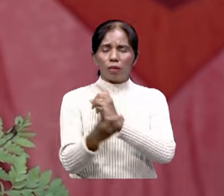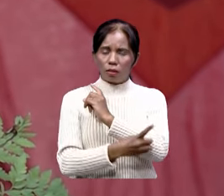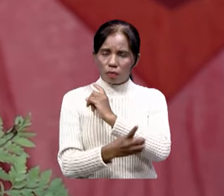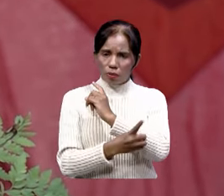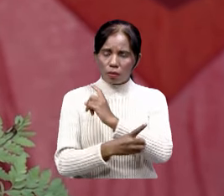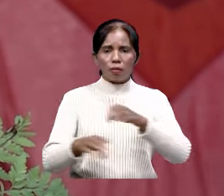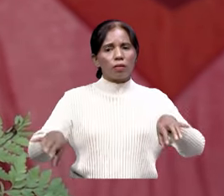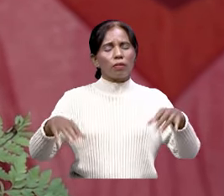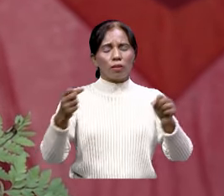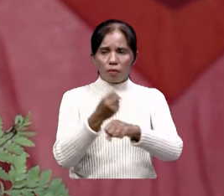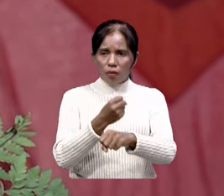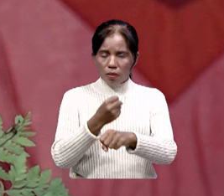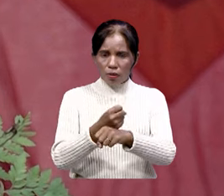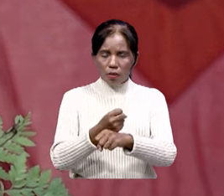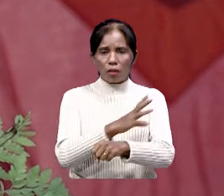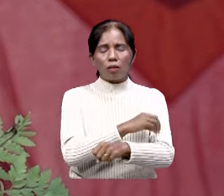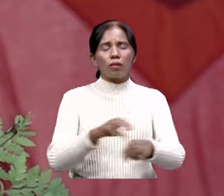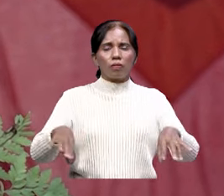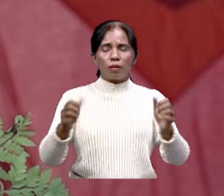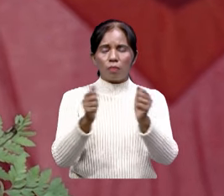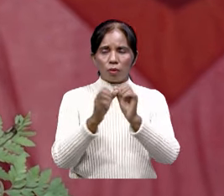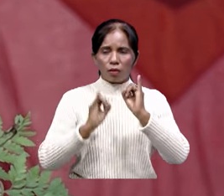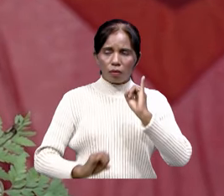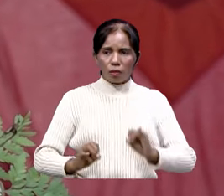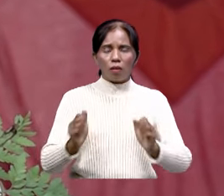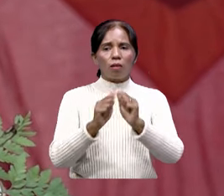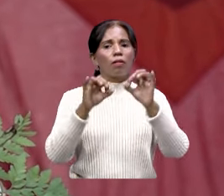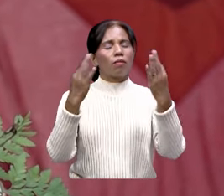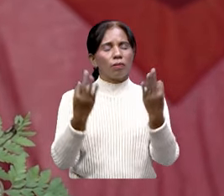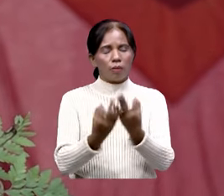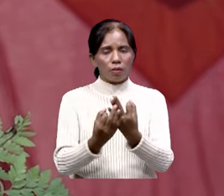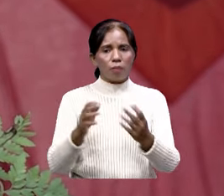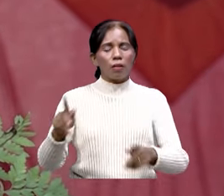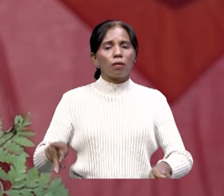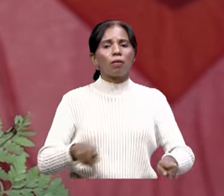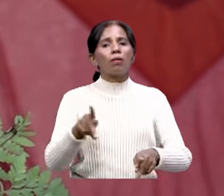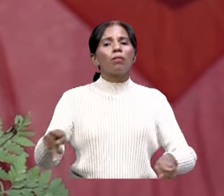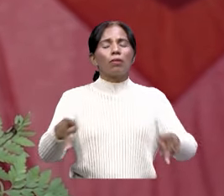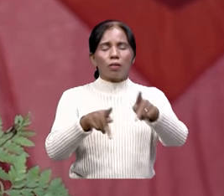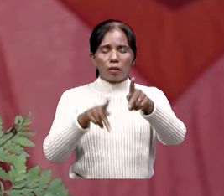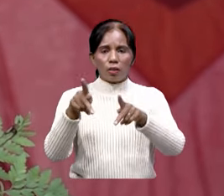e compromissos individuais com a família, a comunidade e o país.